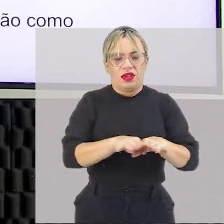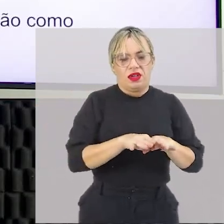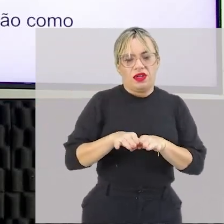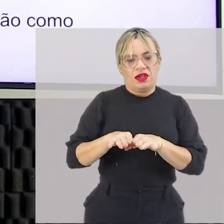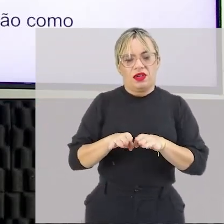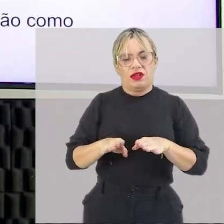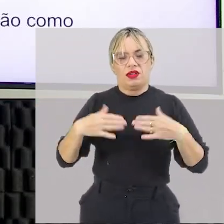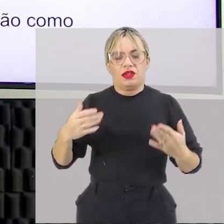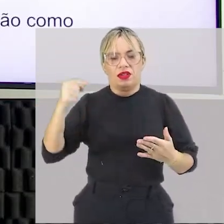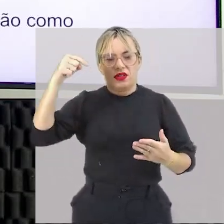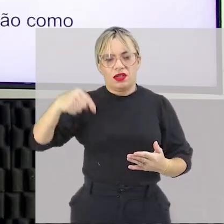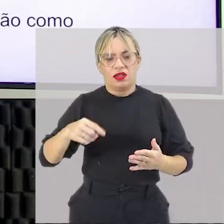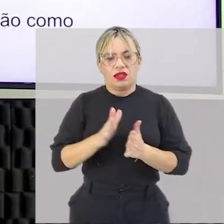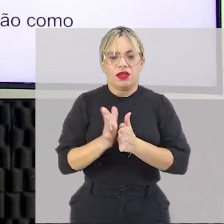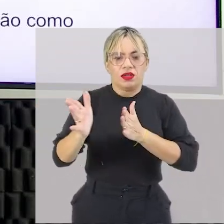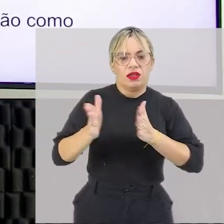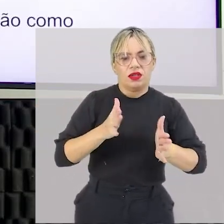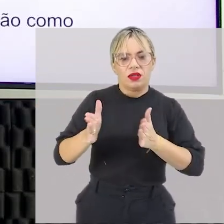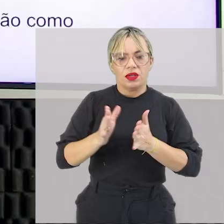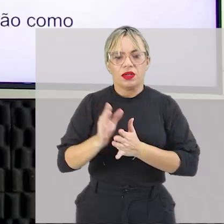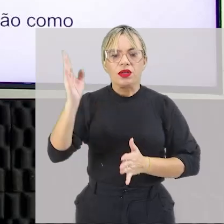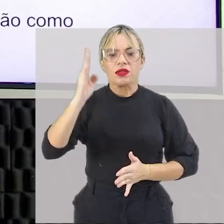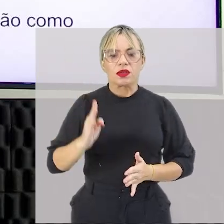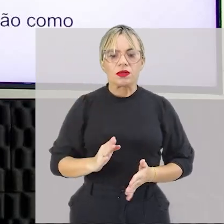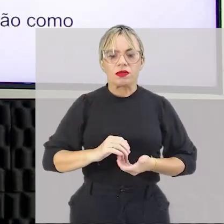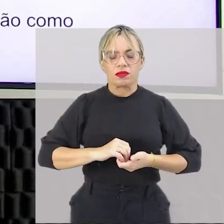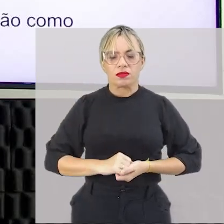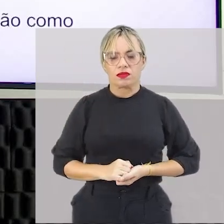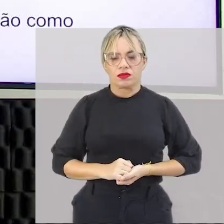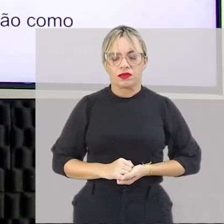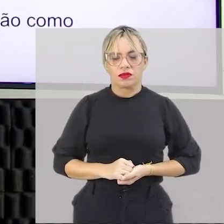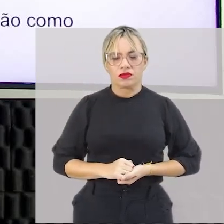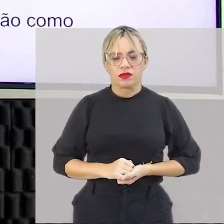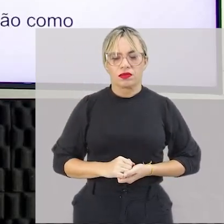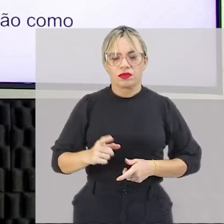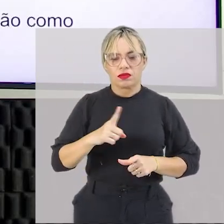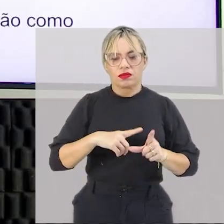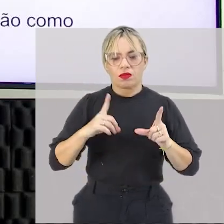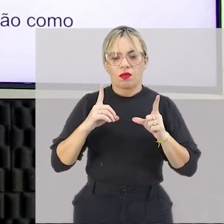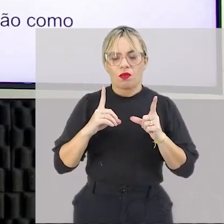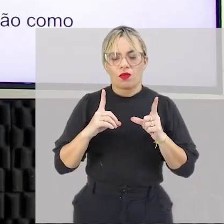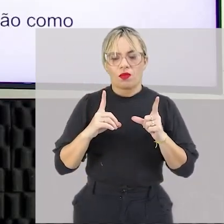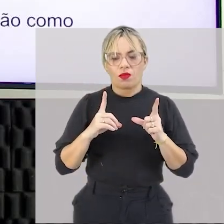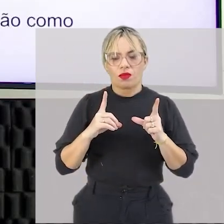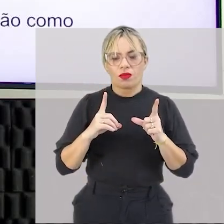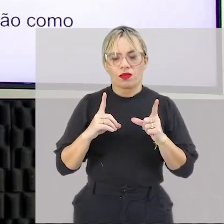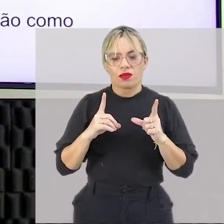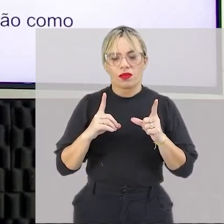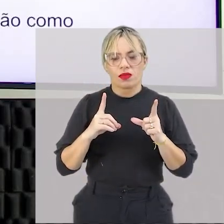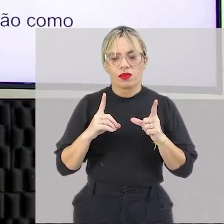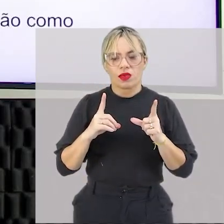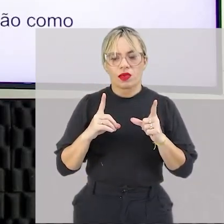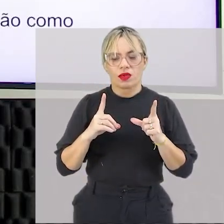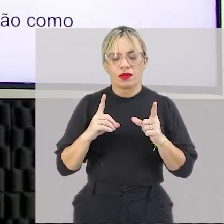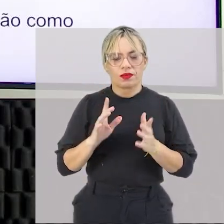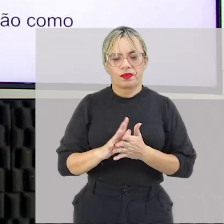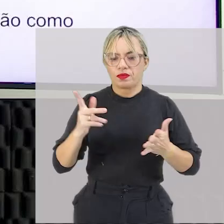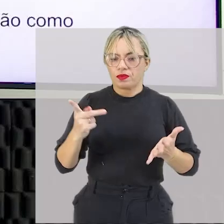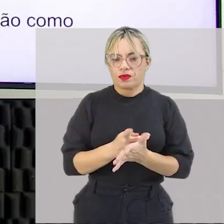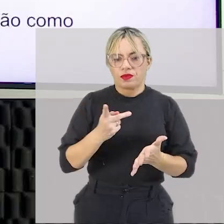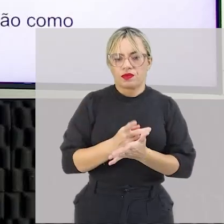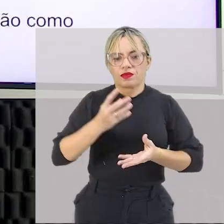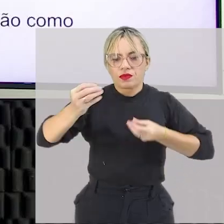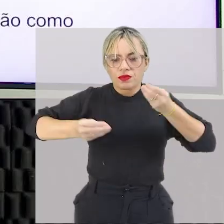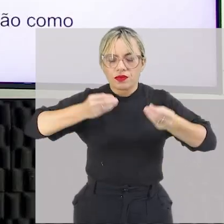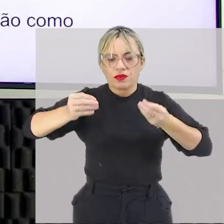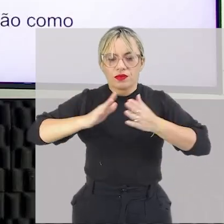era pregada naquela época no Brasil. Tá? Defender a assimilação do negro por meios não democráticos. Falso, pessoal. Como é